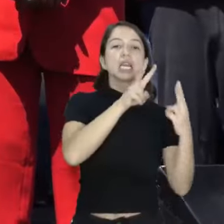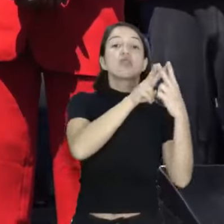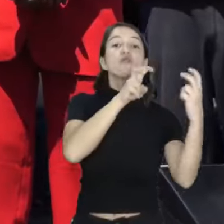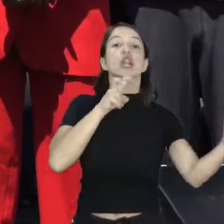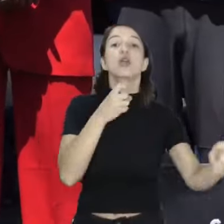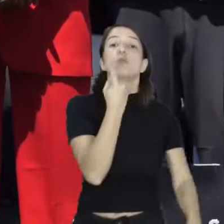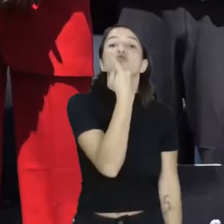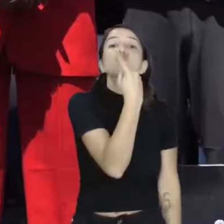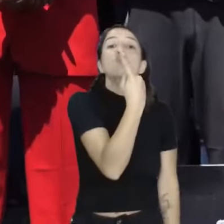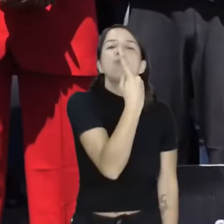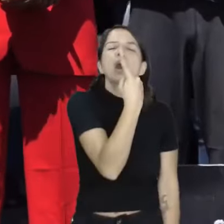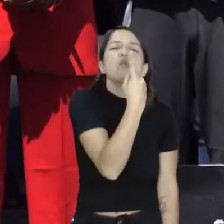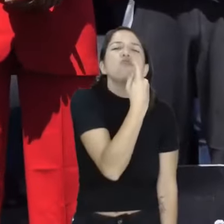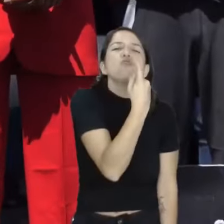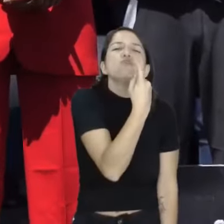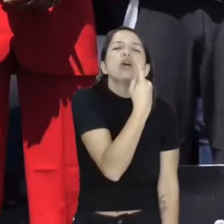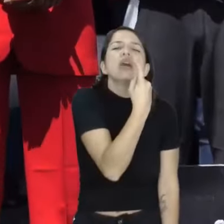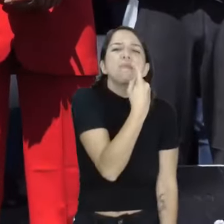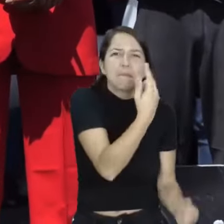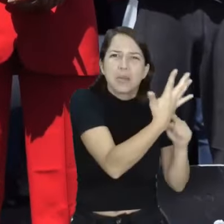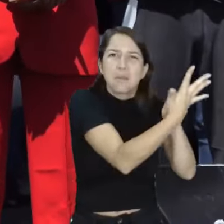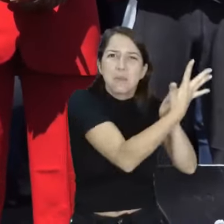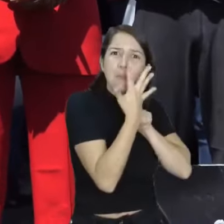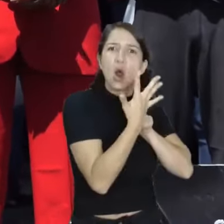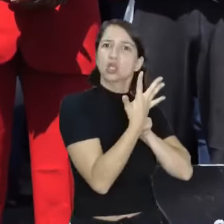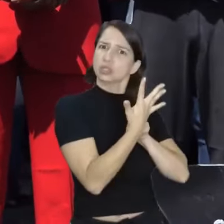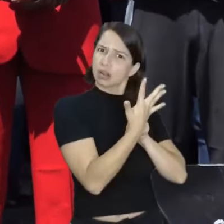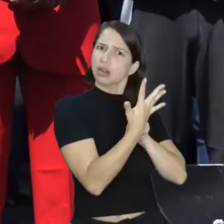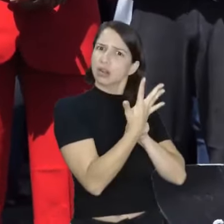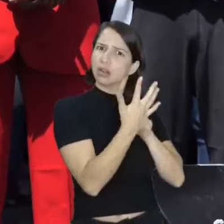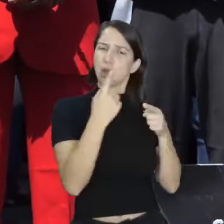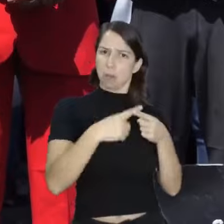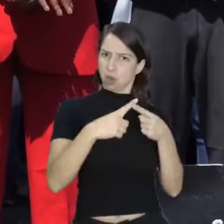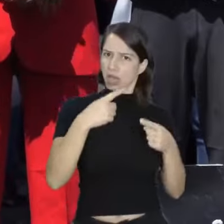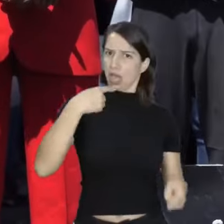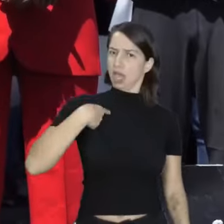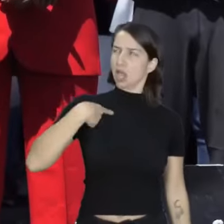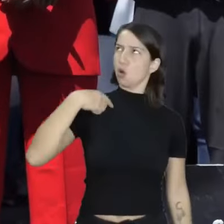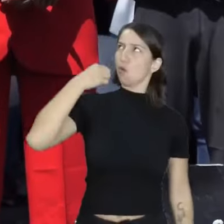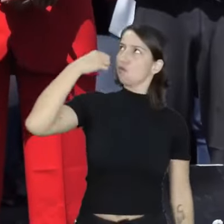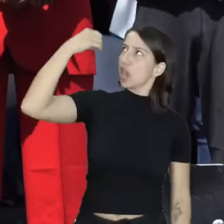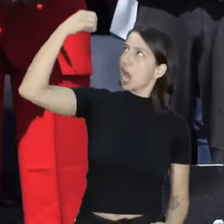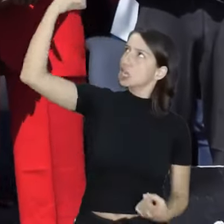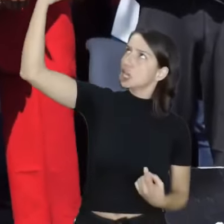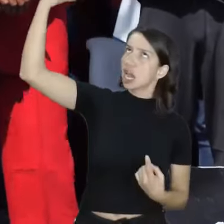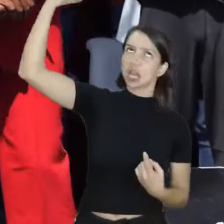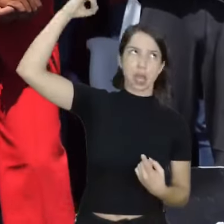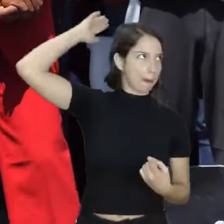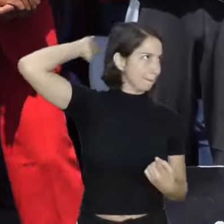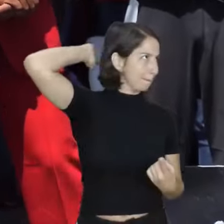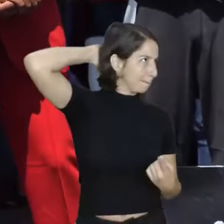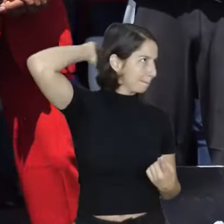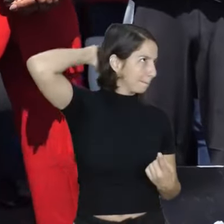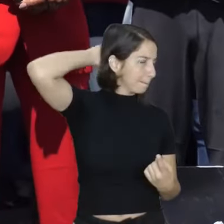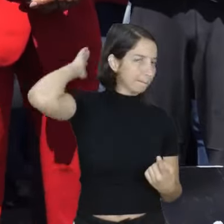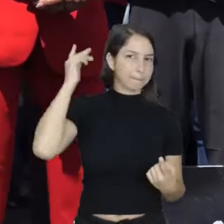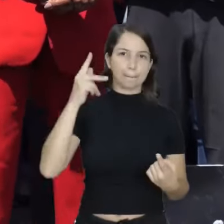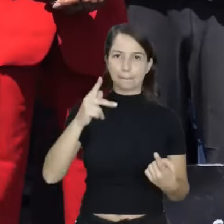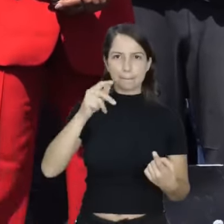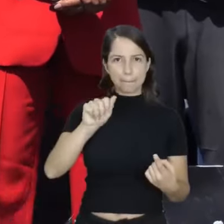Porque eu acabo de fazer uma viagem pelo Pará. Ninguém conhece uma obra dele. Eu acabei